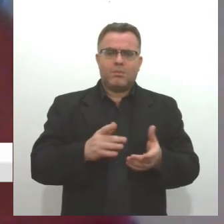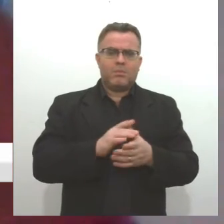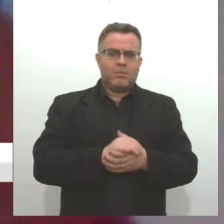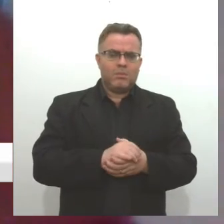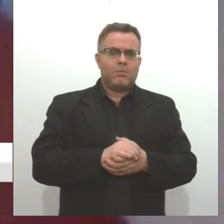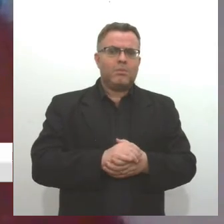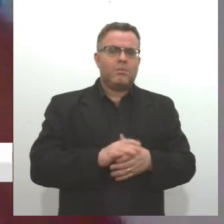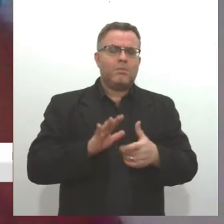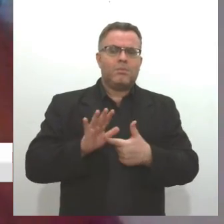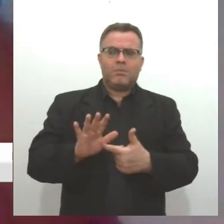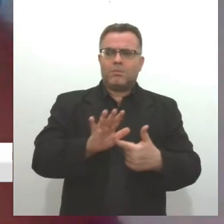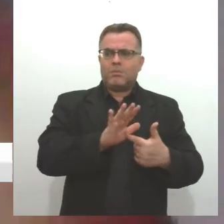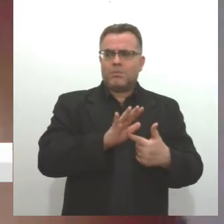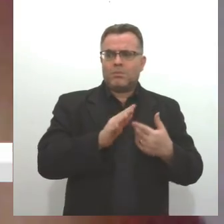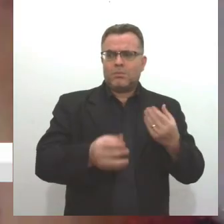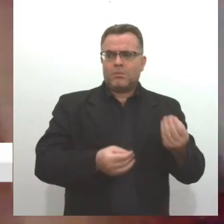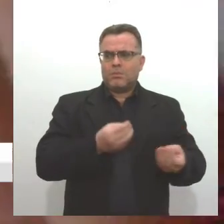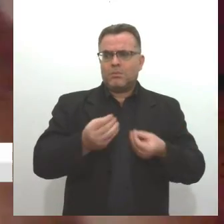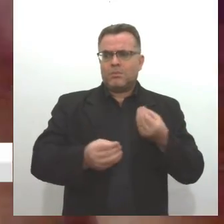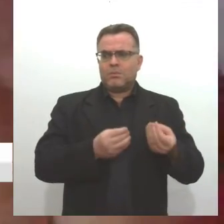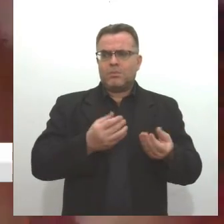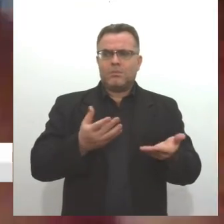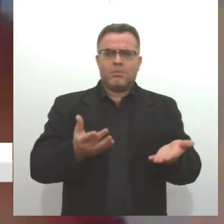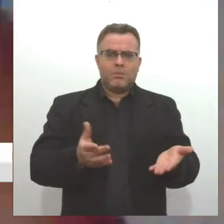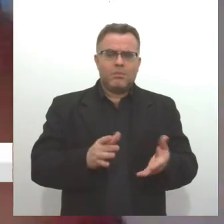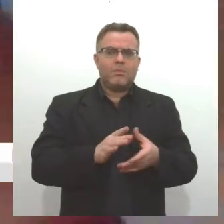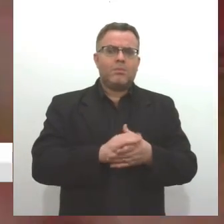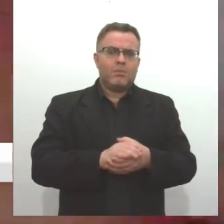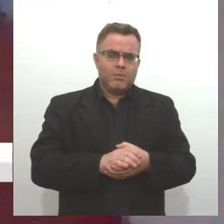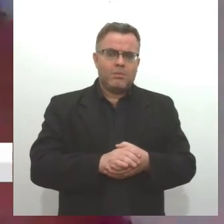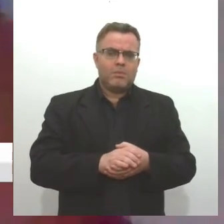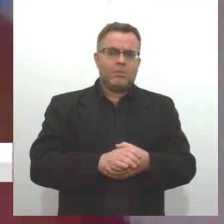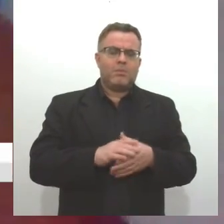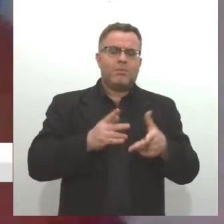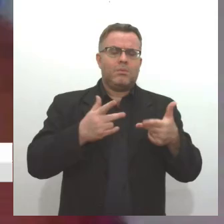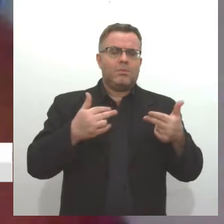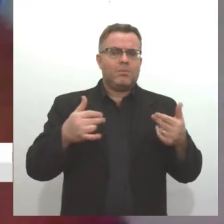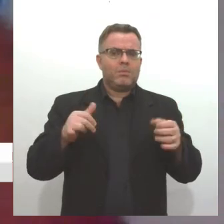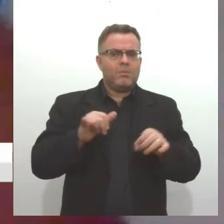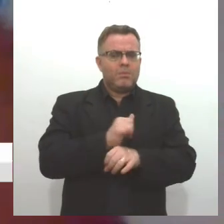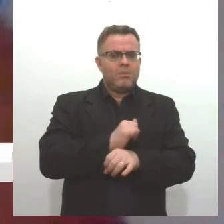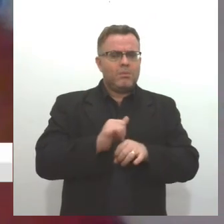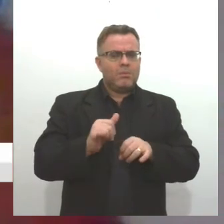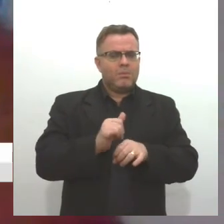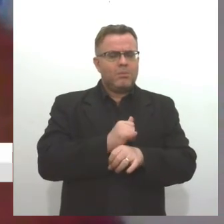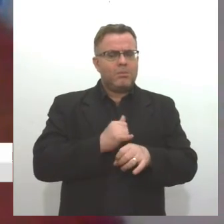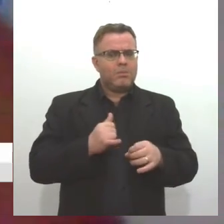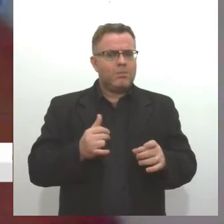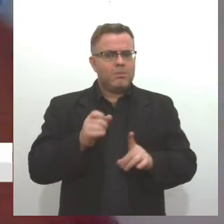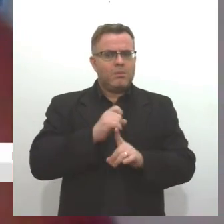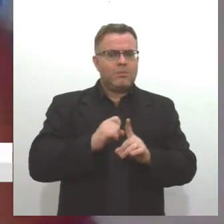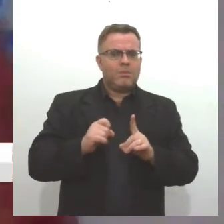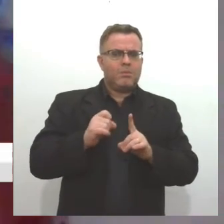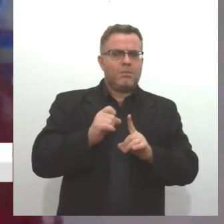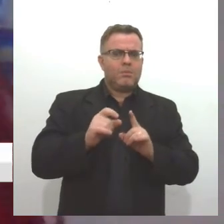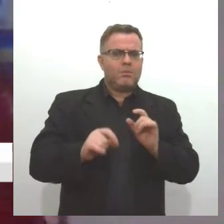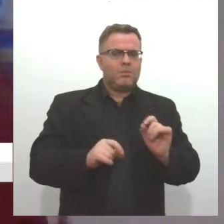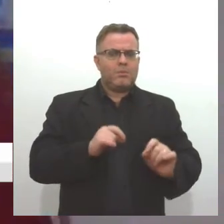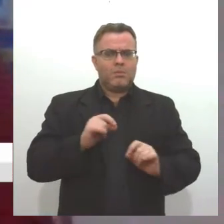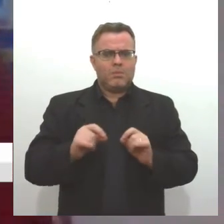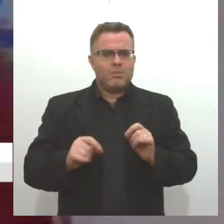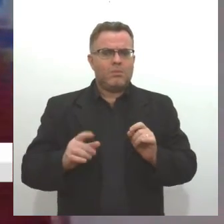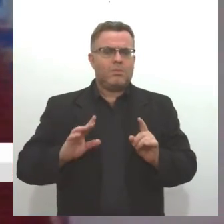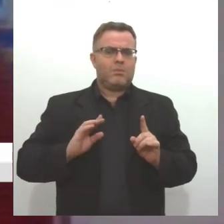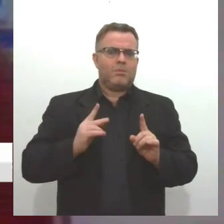agora a implementação desse conselho e outras estratégias de vontades sociais, como a Astra, a Mocetães e